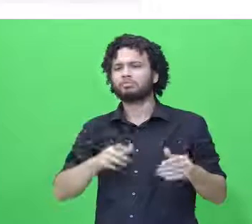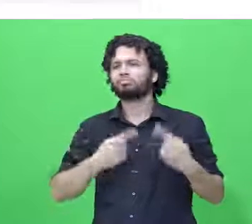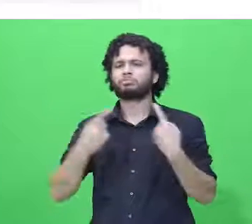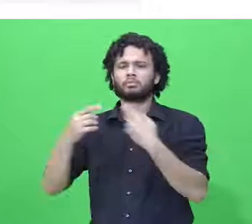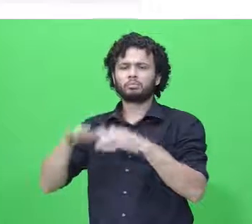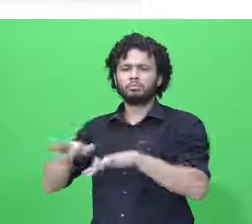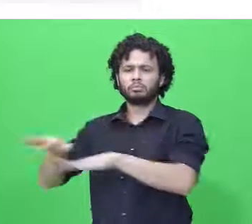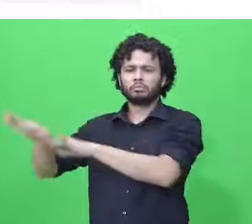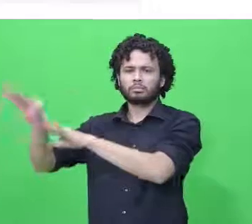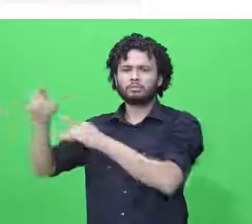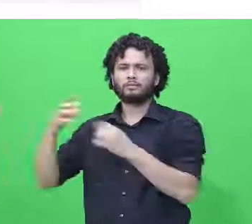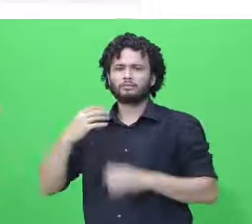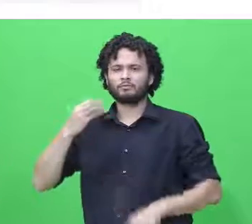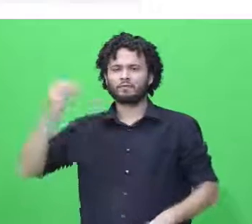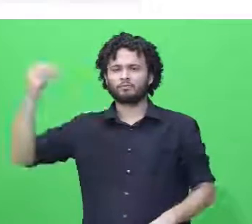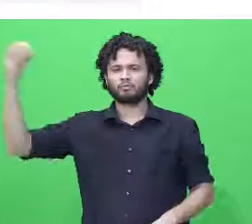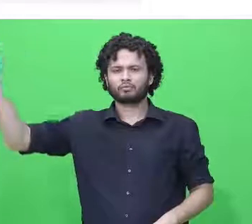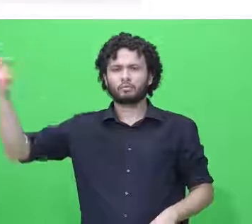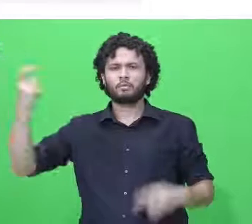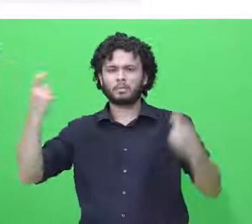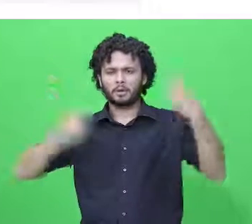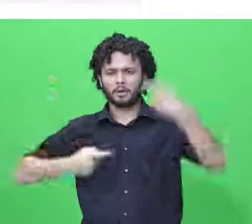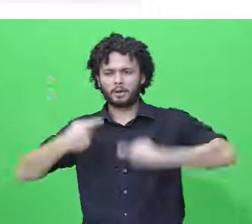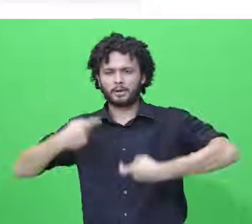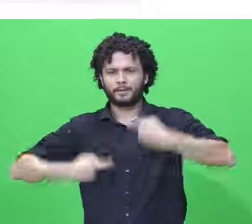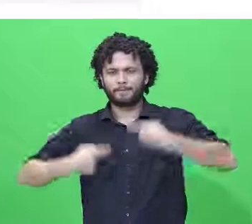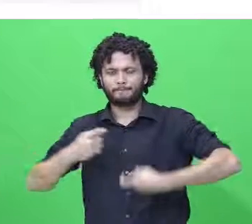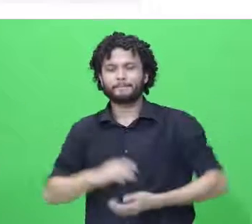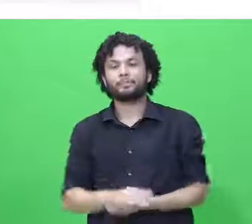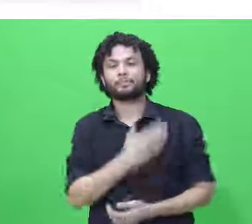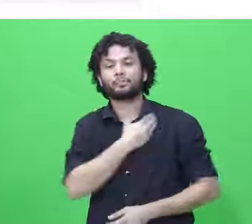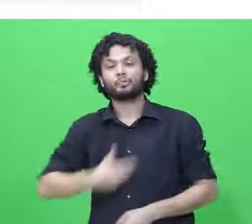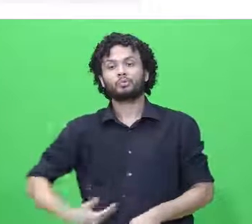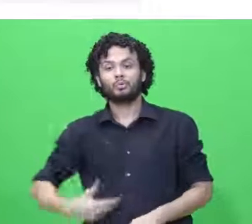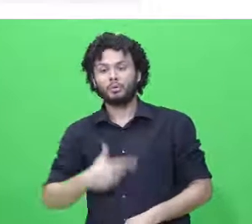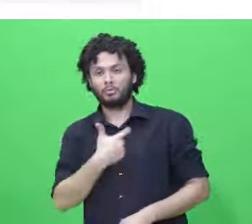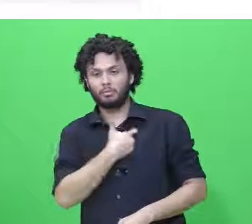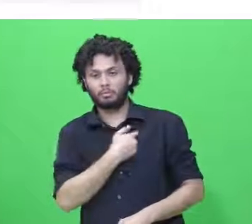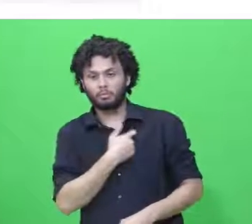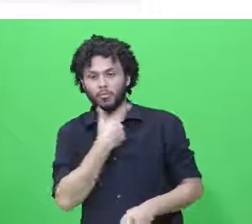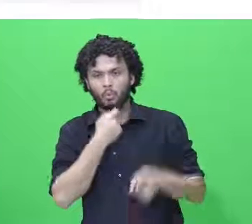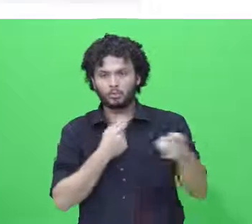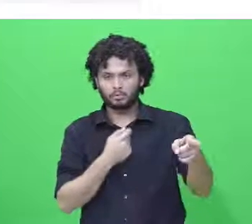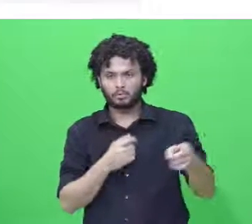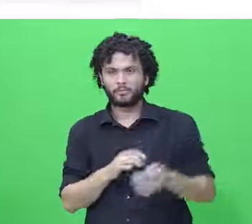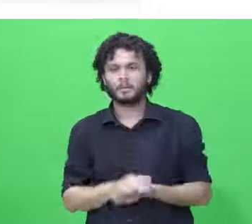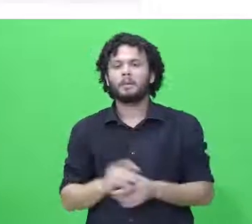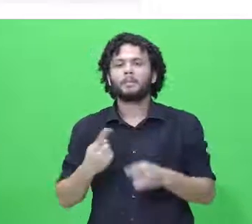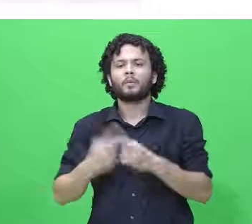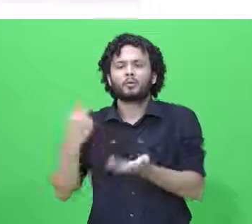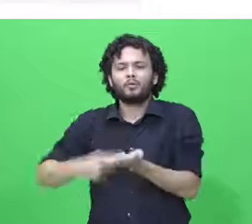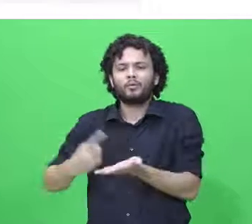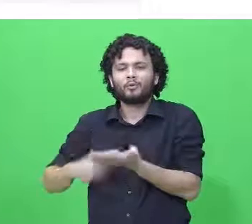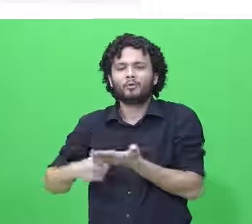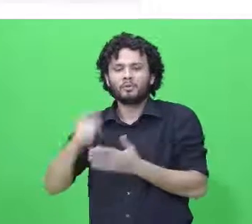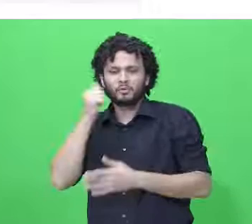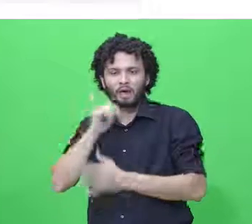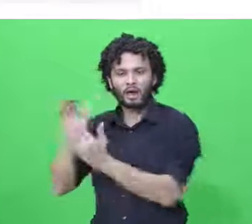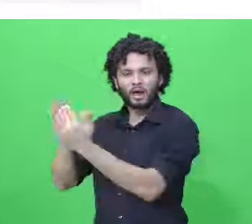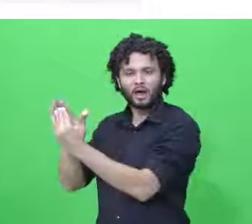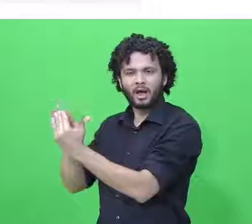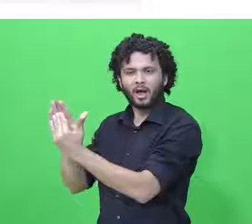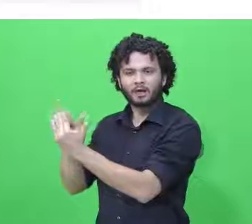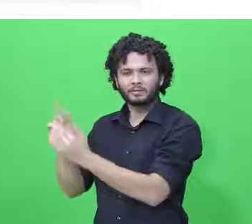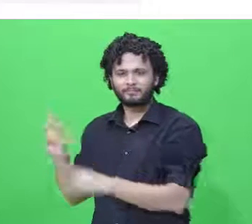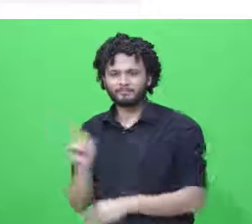o governo provisório, então, o governo varguista. Essa parte é interessante, por quê? Porque chama as senhoras de casa, chama, então, inclusive,